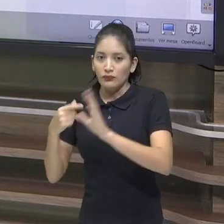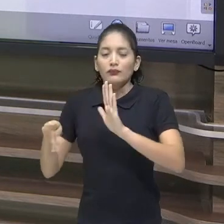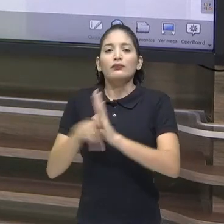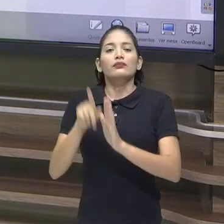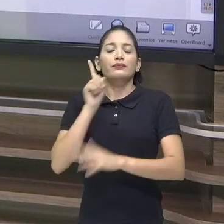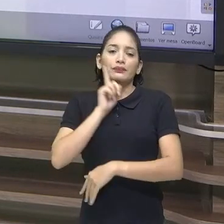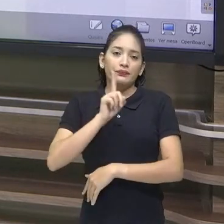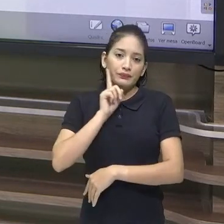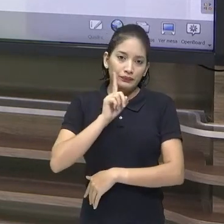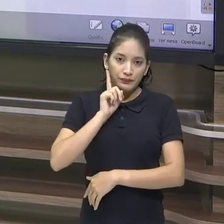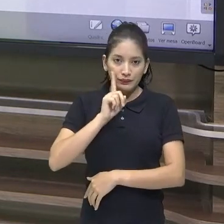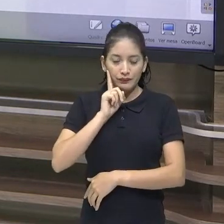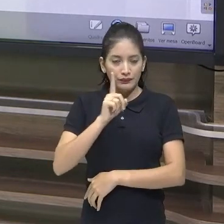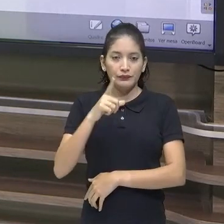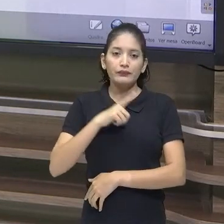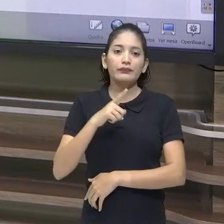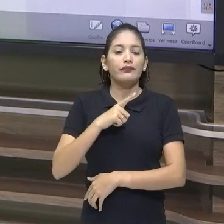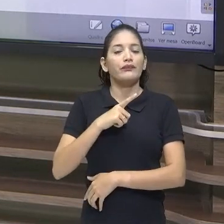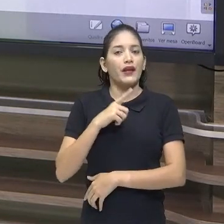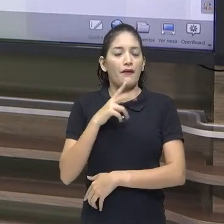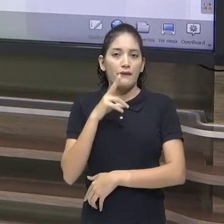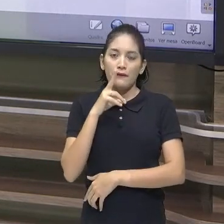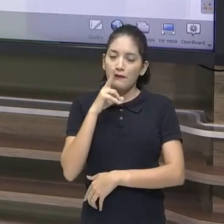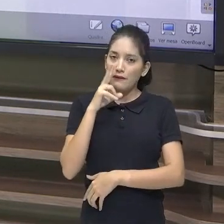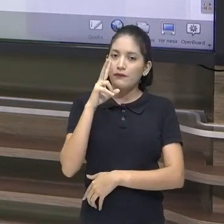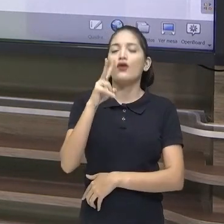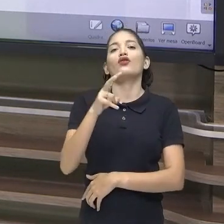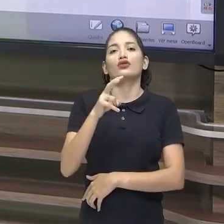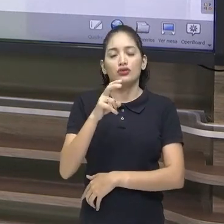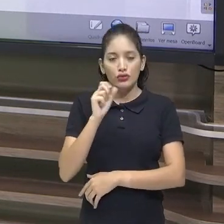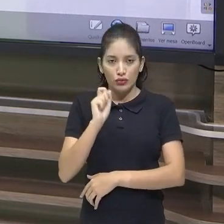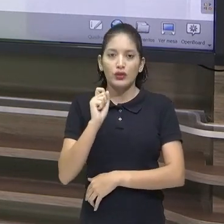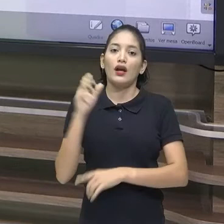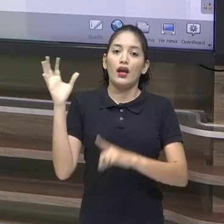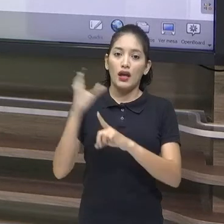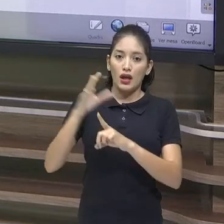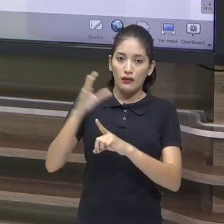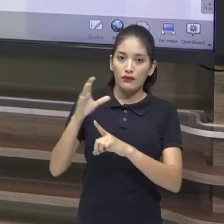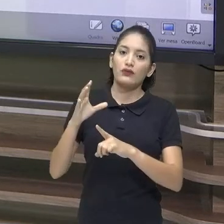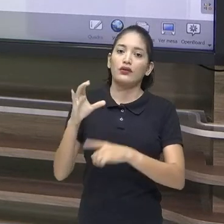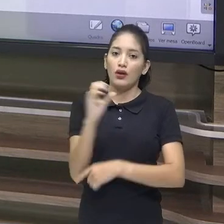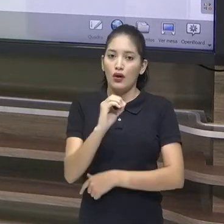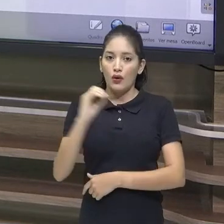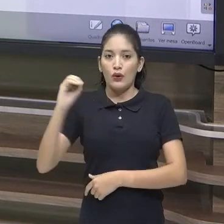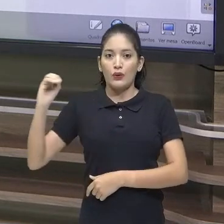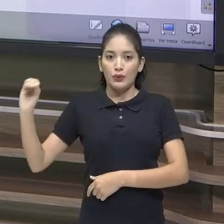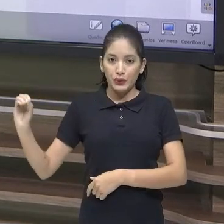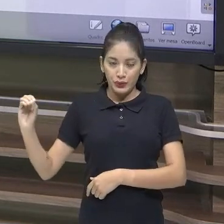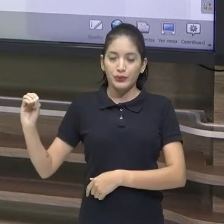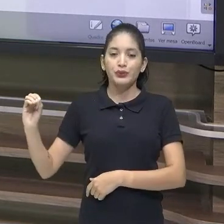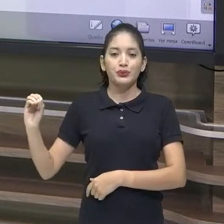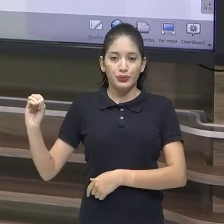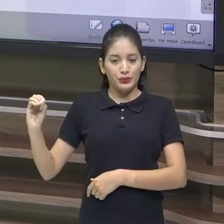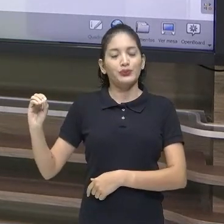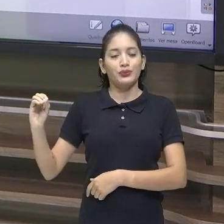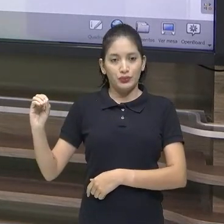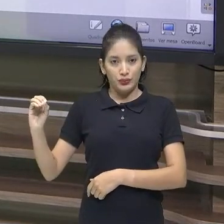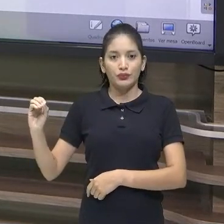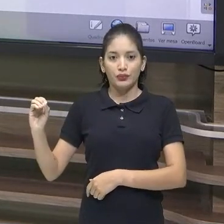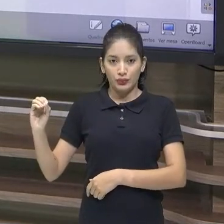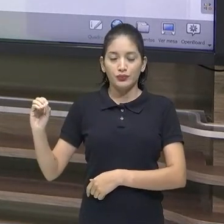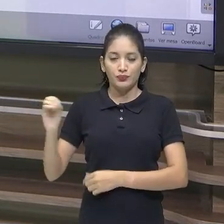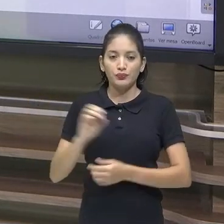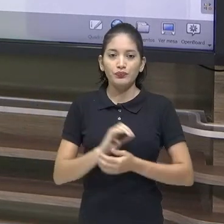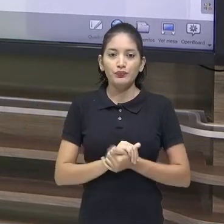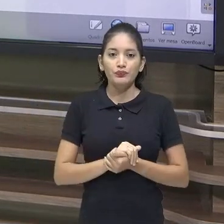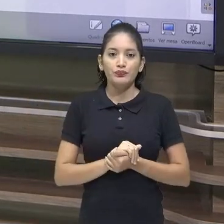Estados Unidos, né, onde a gente vai ter essa forte influência na Europa Ocidental, né, que é a parte mais a